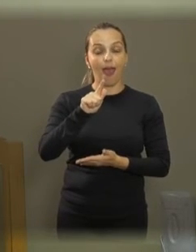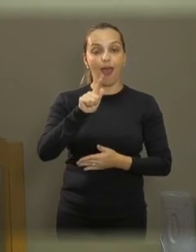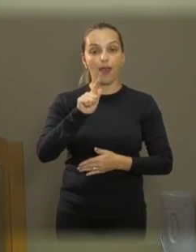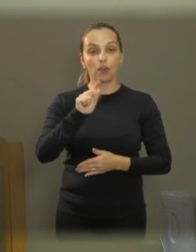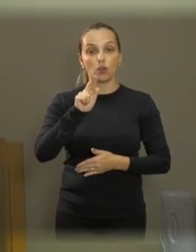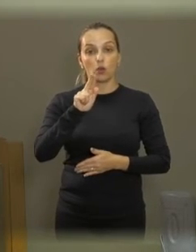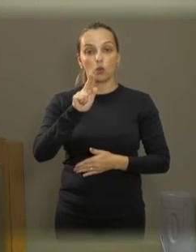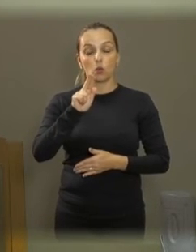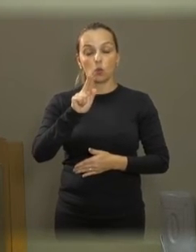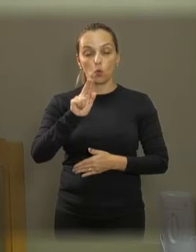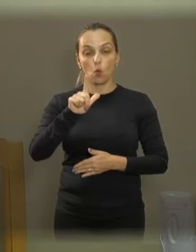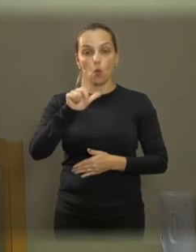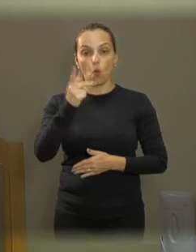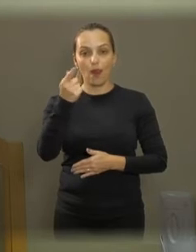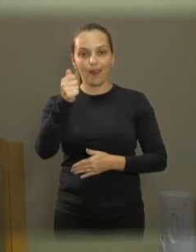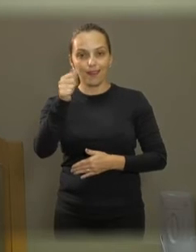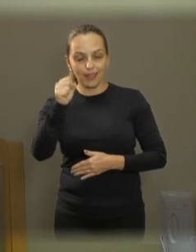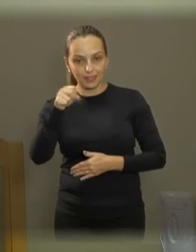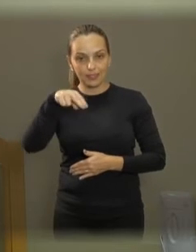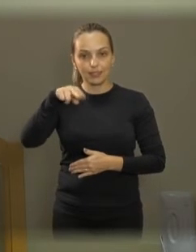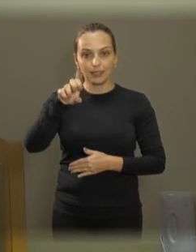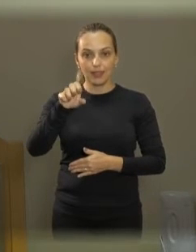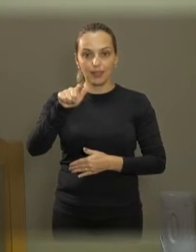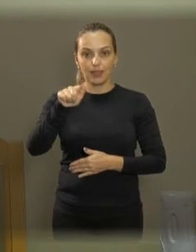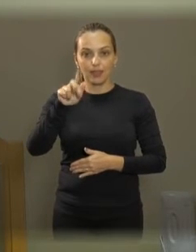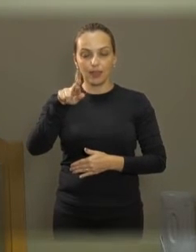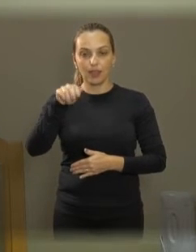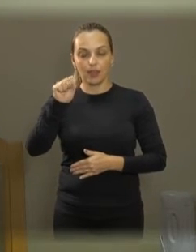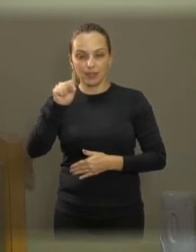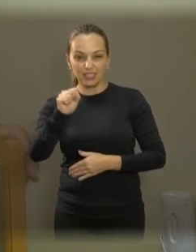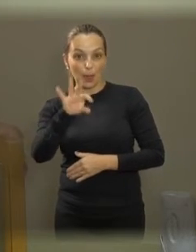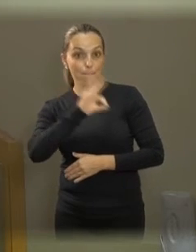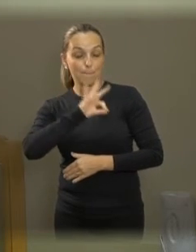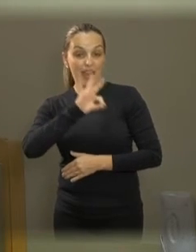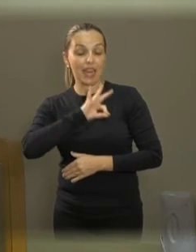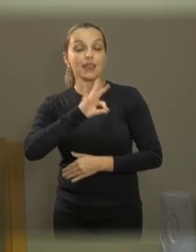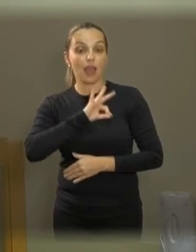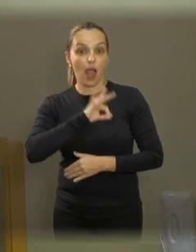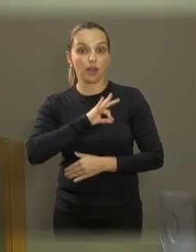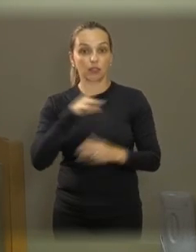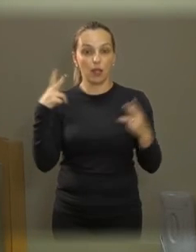Eles encontraram no Marcos alguém que tinha um perfil para ser militar.